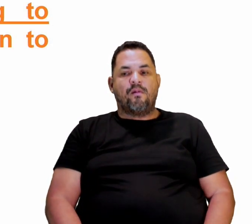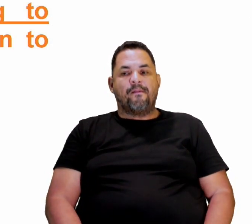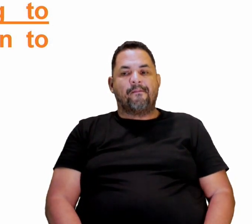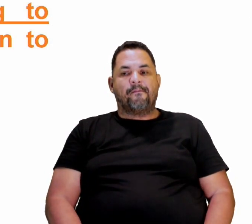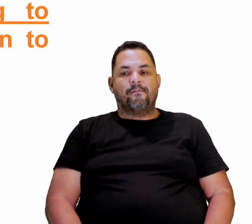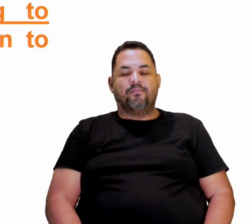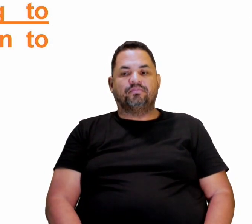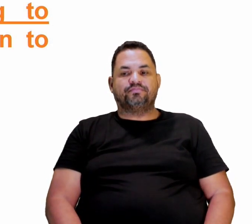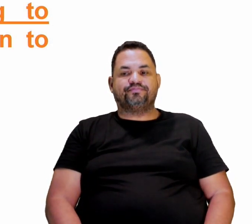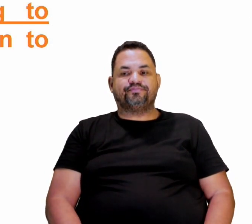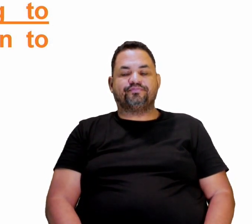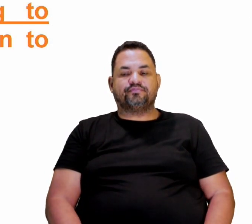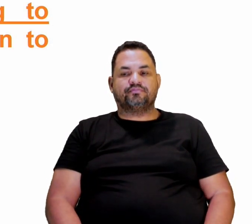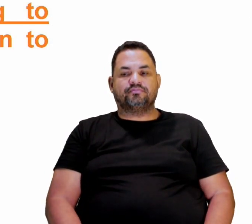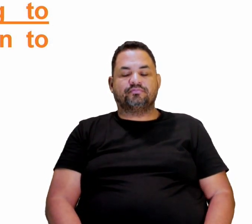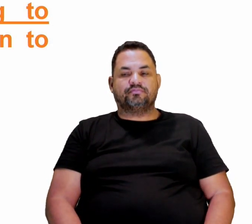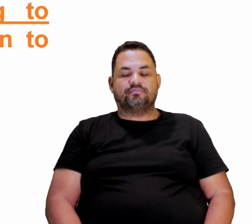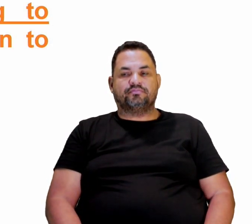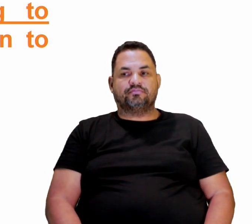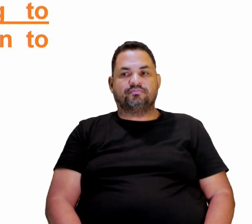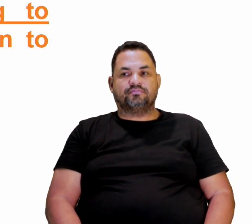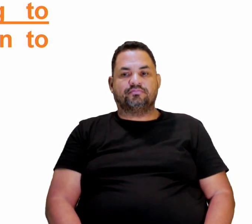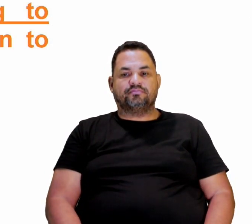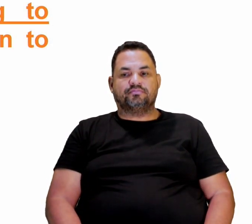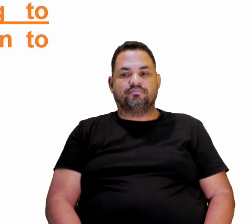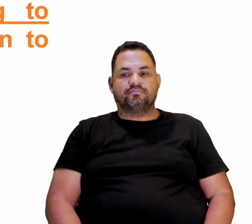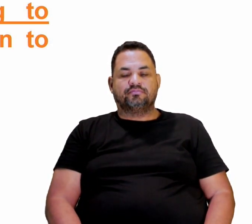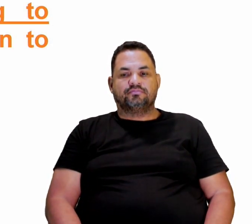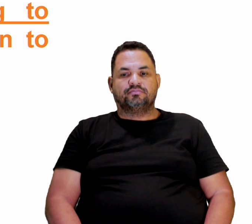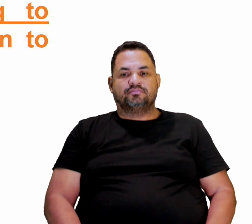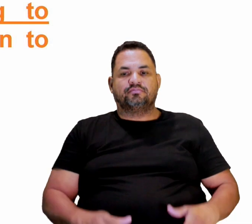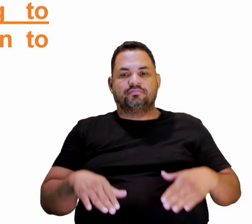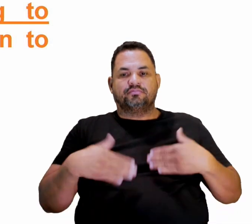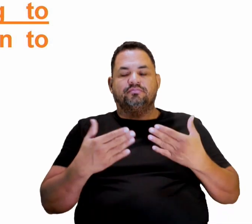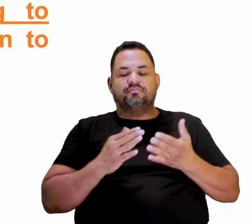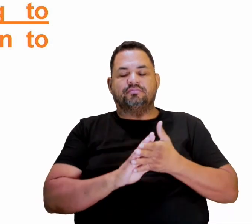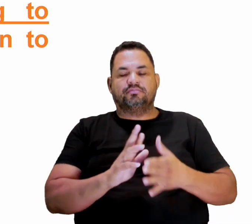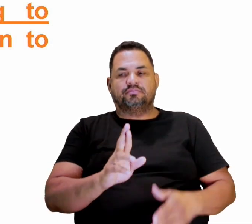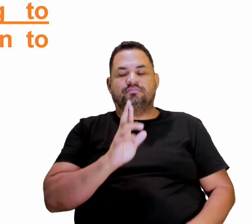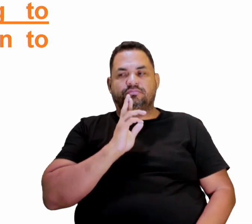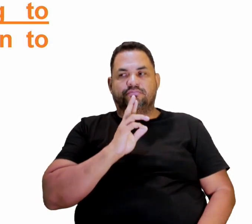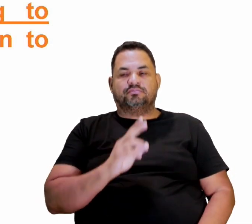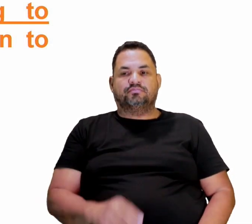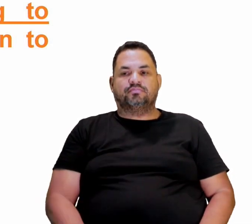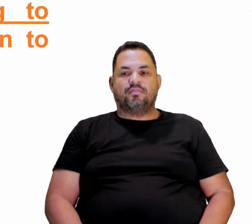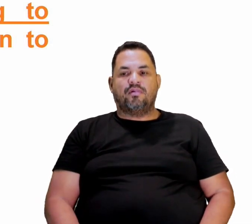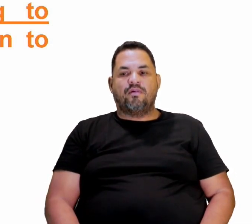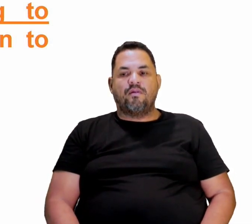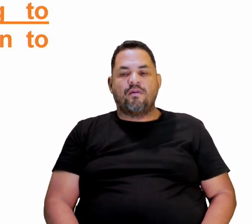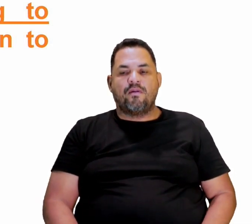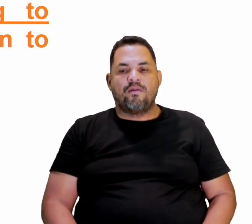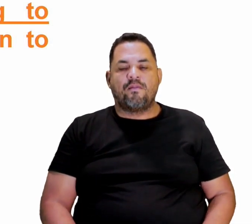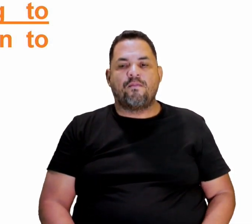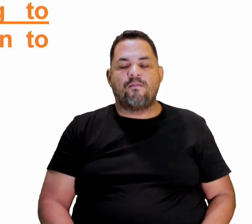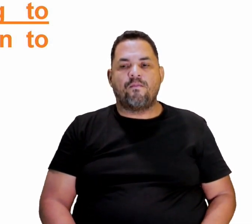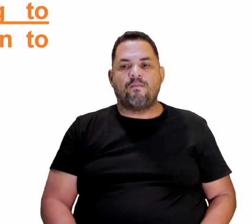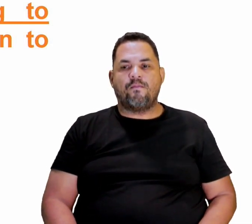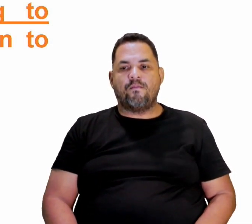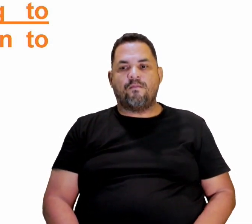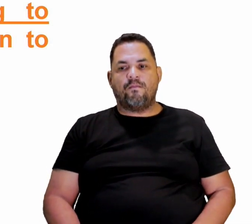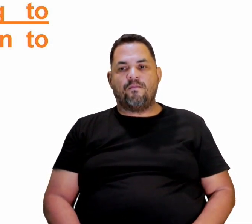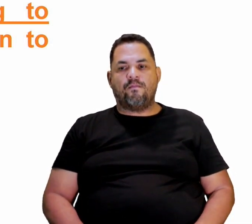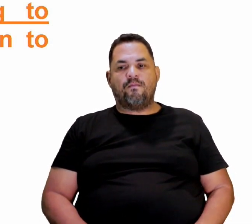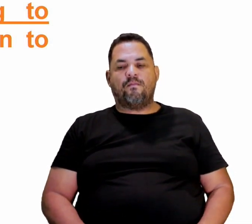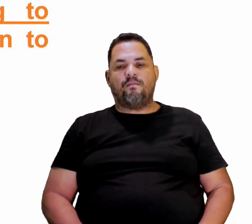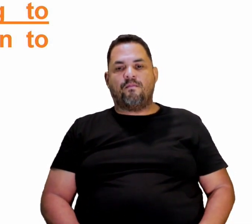Então já tá aqui então Acontece muito isso tá mesma coisa na hora de responder I'm going to Hey